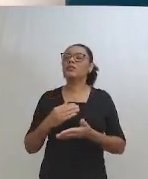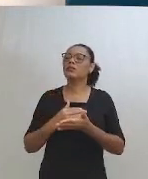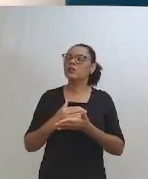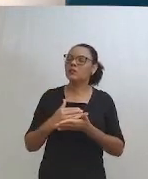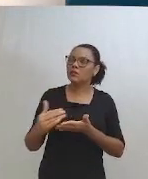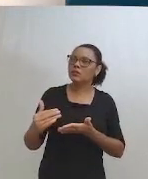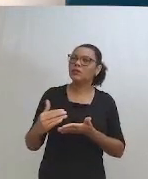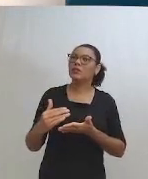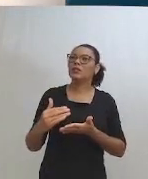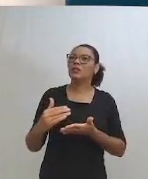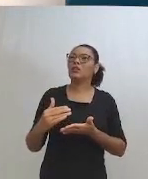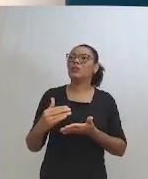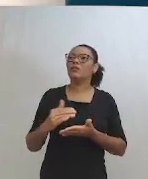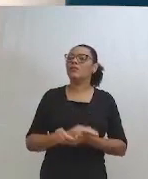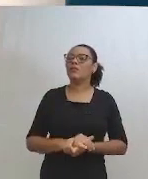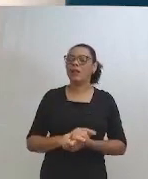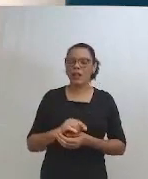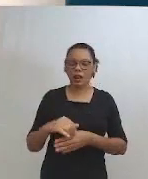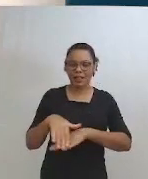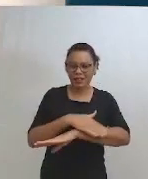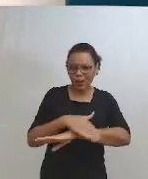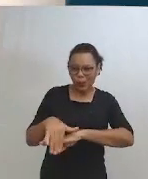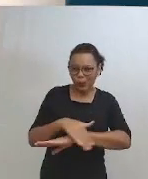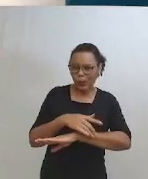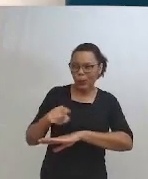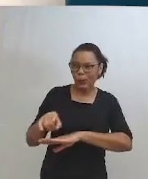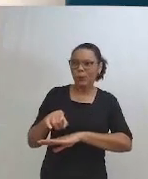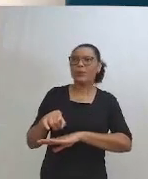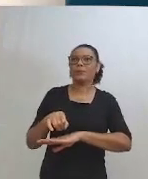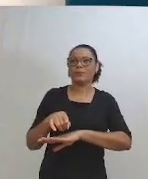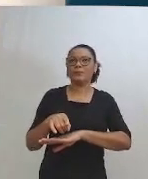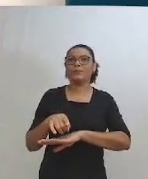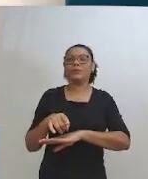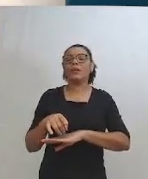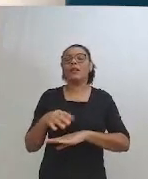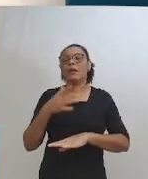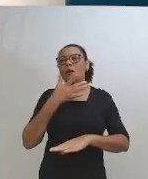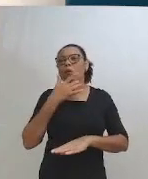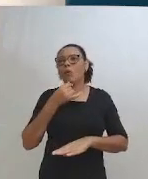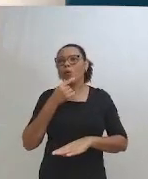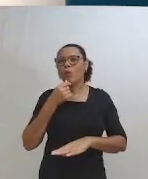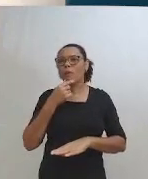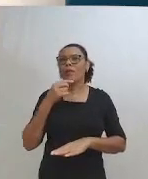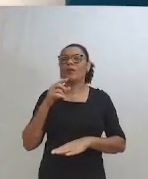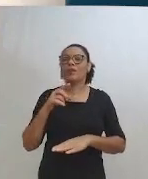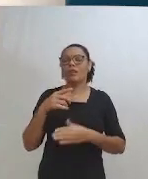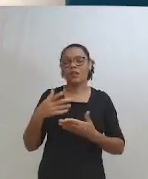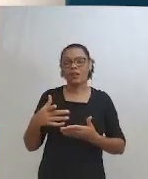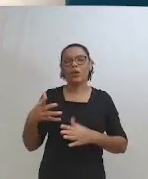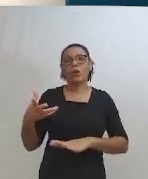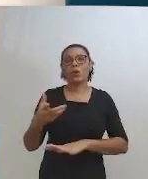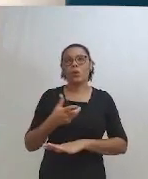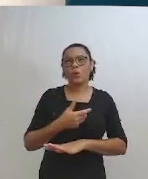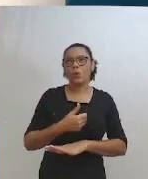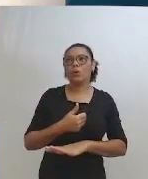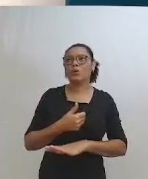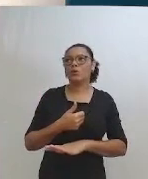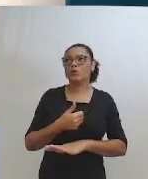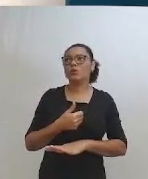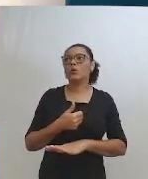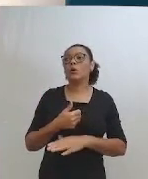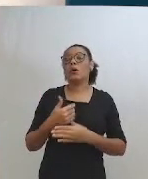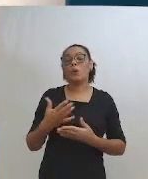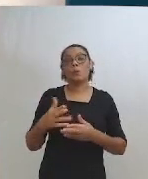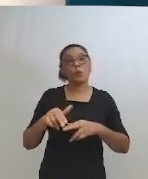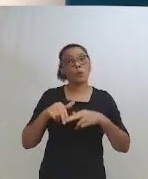Imperial, nessa cidade, comarca de Barueri, Douglas Barbosa, qualificado a Força 52, por motivo fútil, e